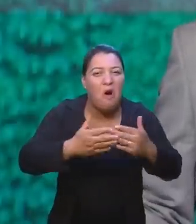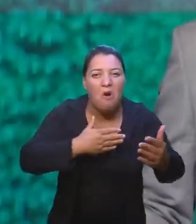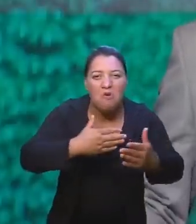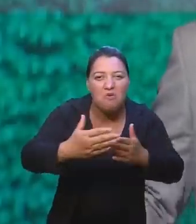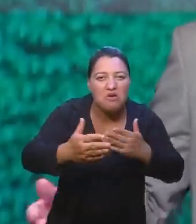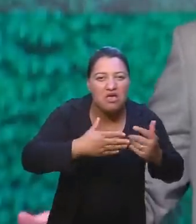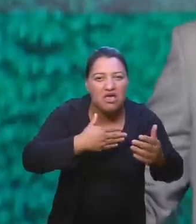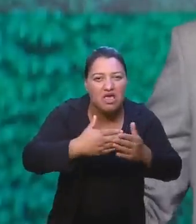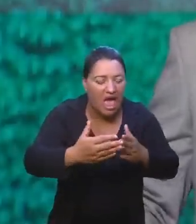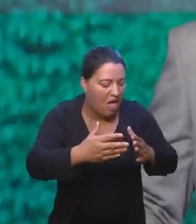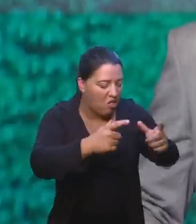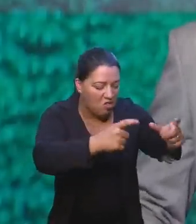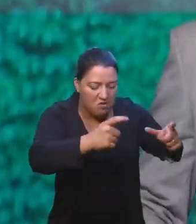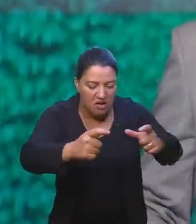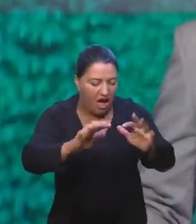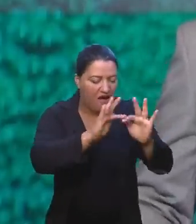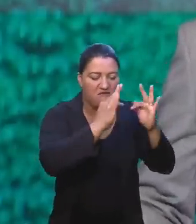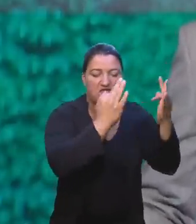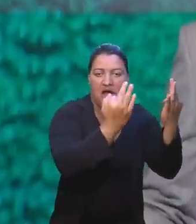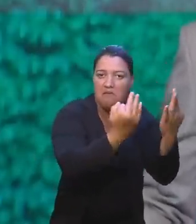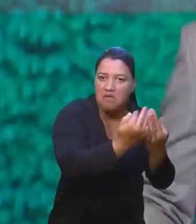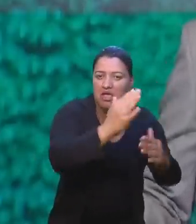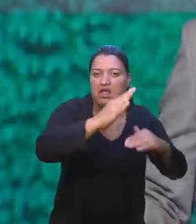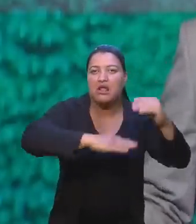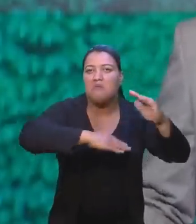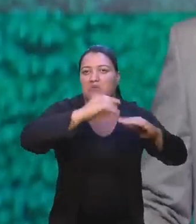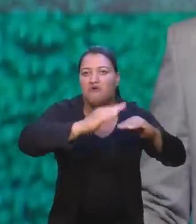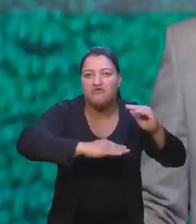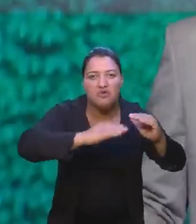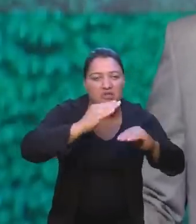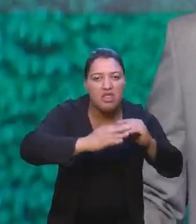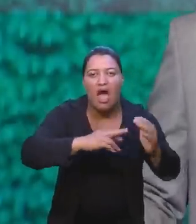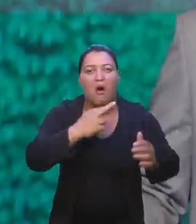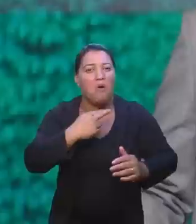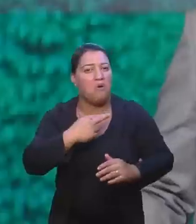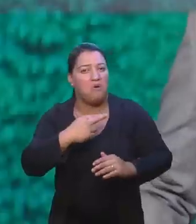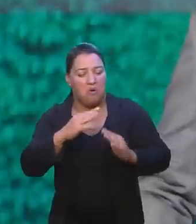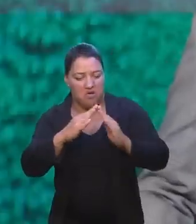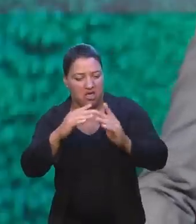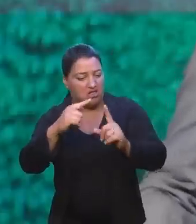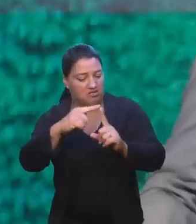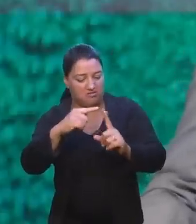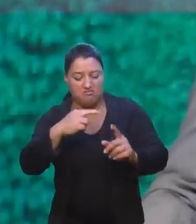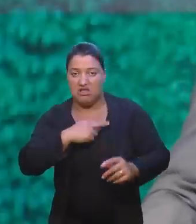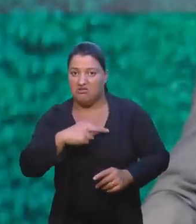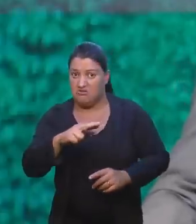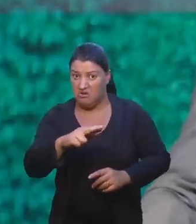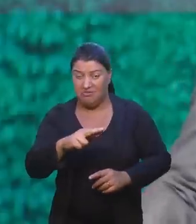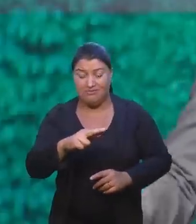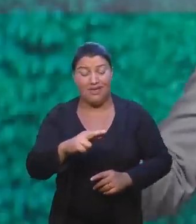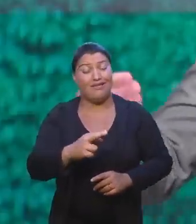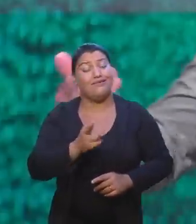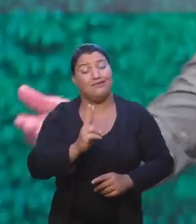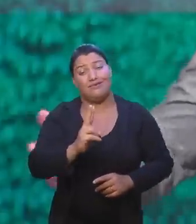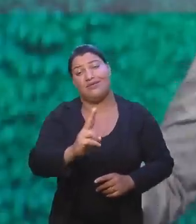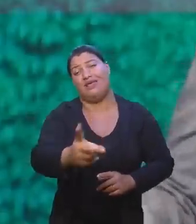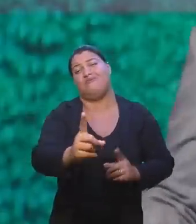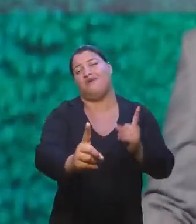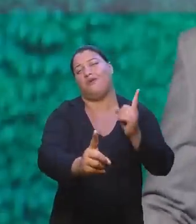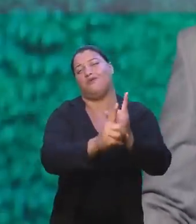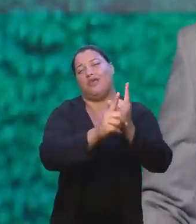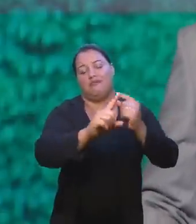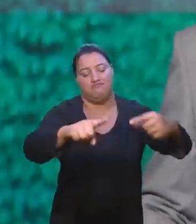ambiência familiar, profissional, religiosa, vai encontrar, sem dúvida alguma, os